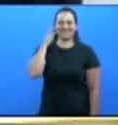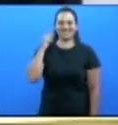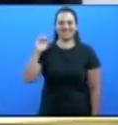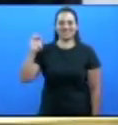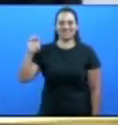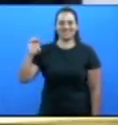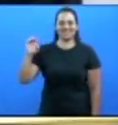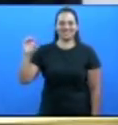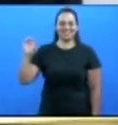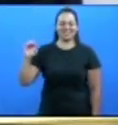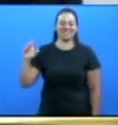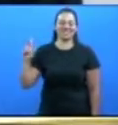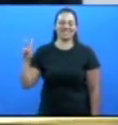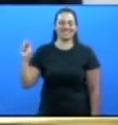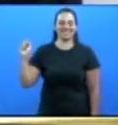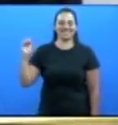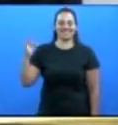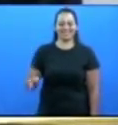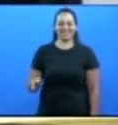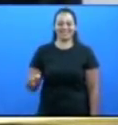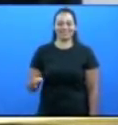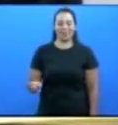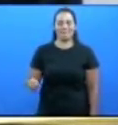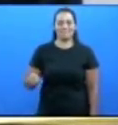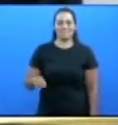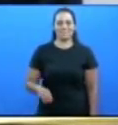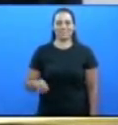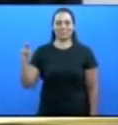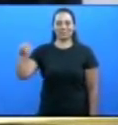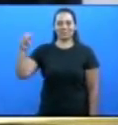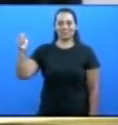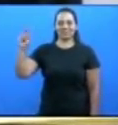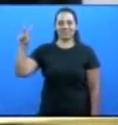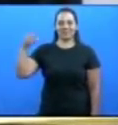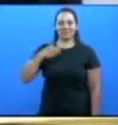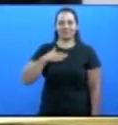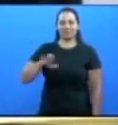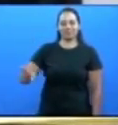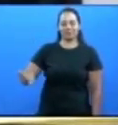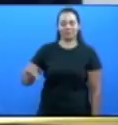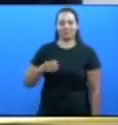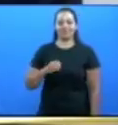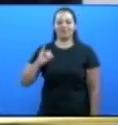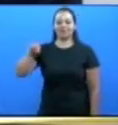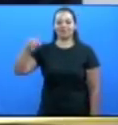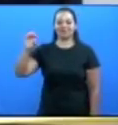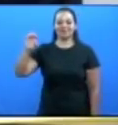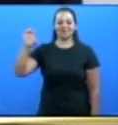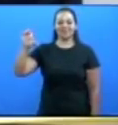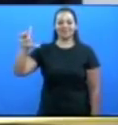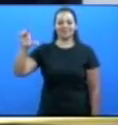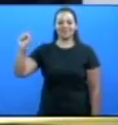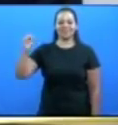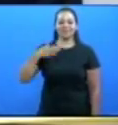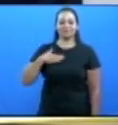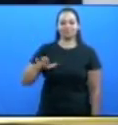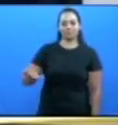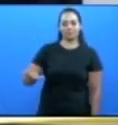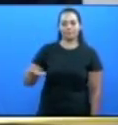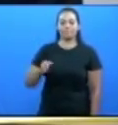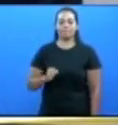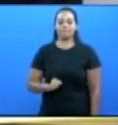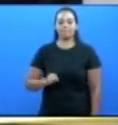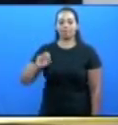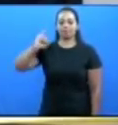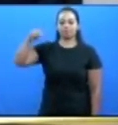Sim. Olair Bosco. Sim. Dr. Nava, abstenho-me. Joel Pratibana. Abstence. Joaquim